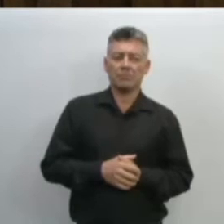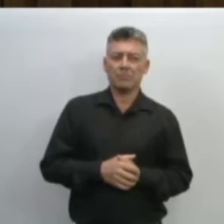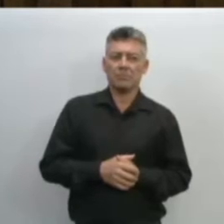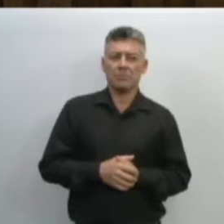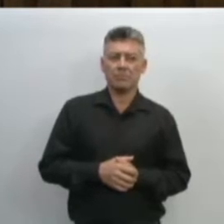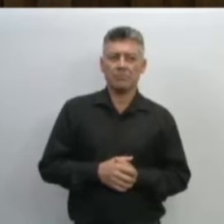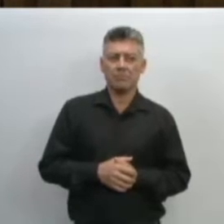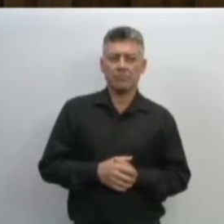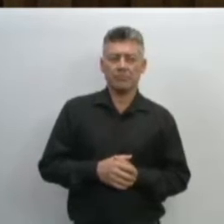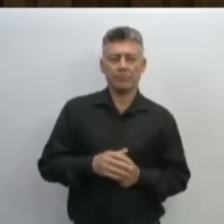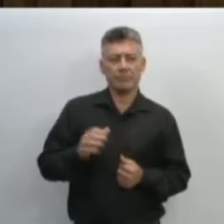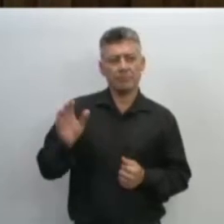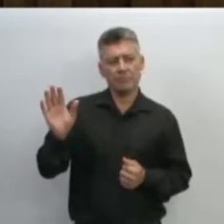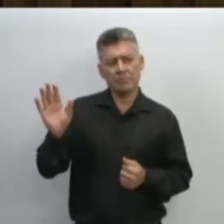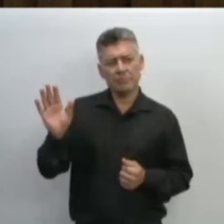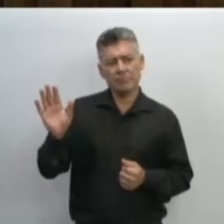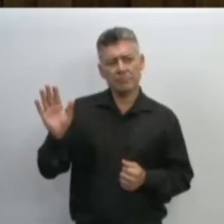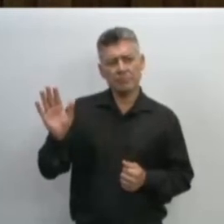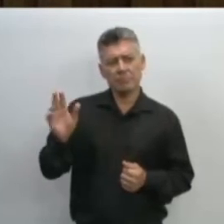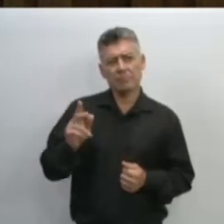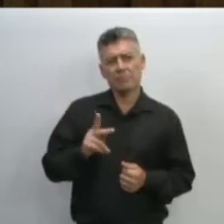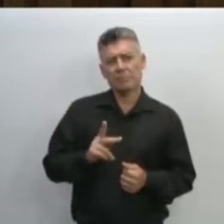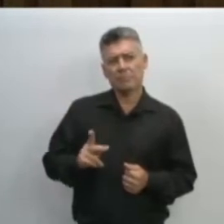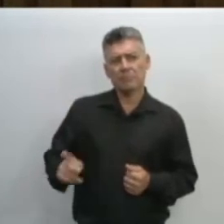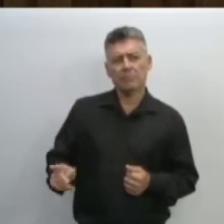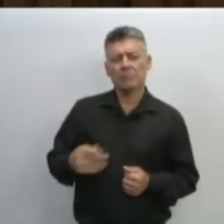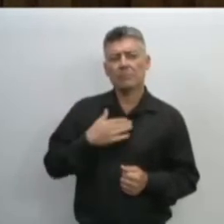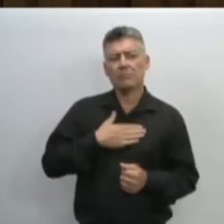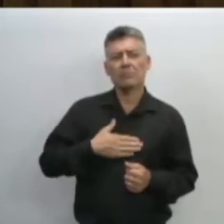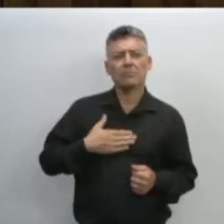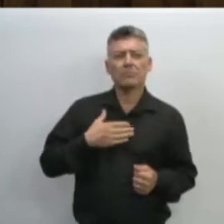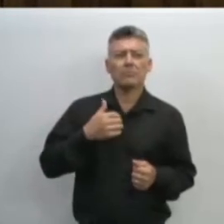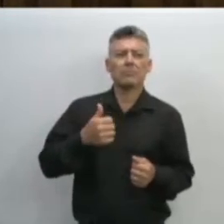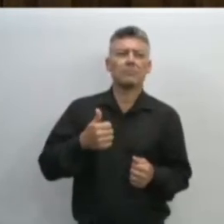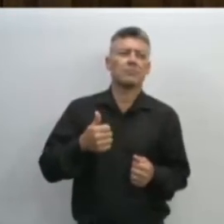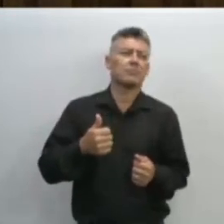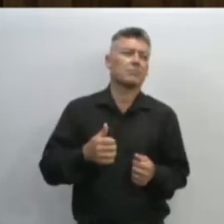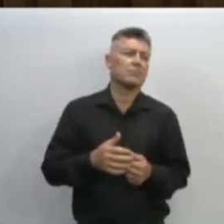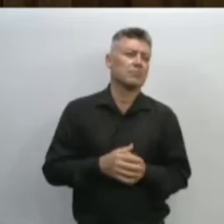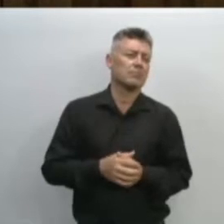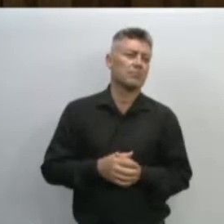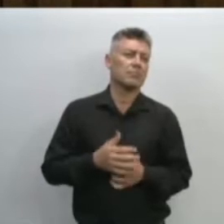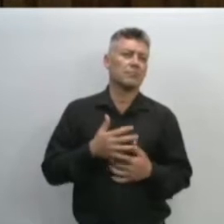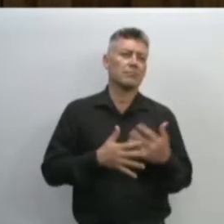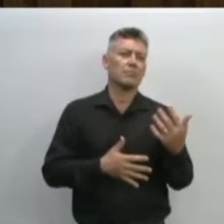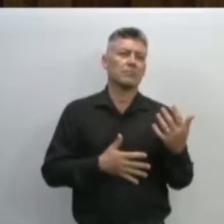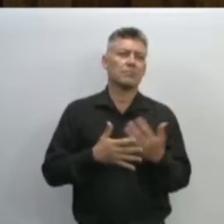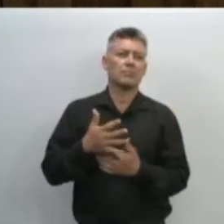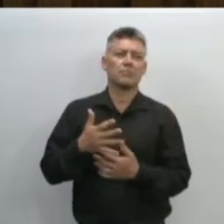Vereador presidente. Está satisfeito, vereadora? Porque são microfones, está atrapalhando um pouco.